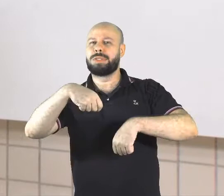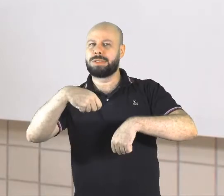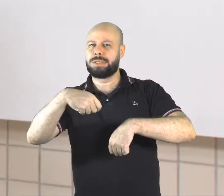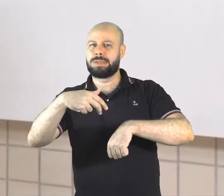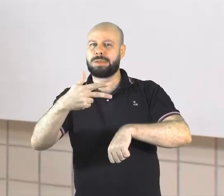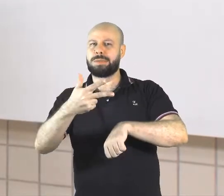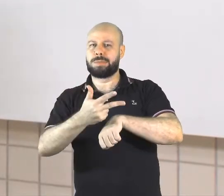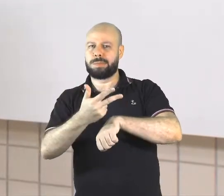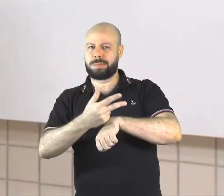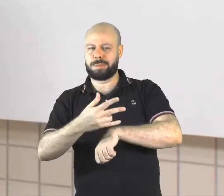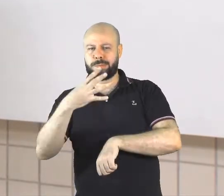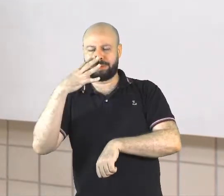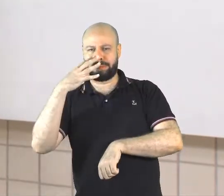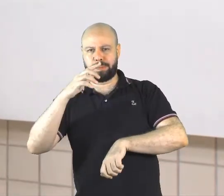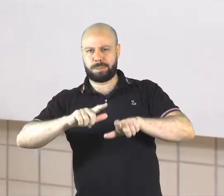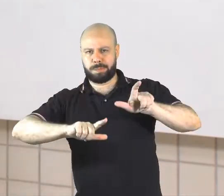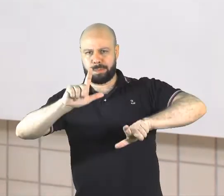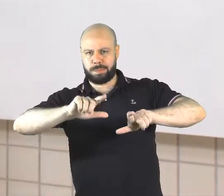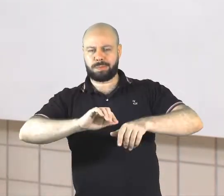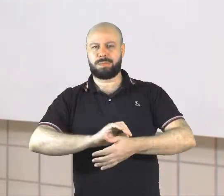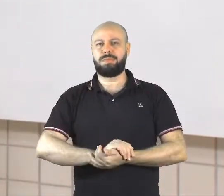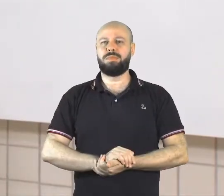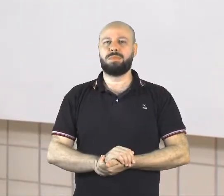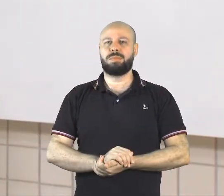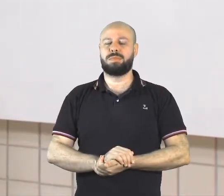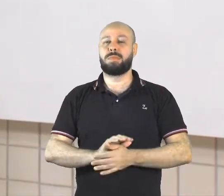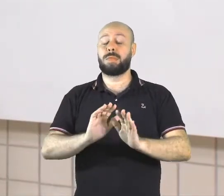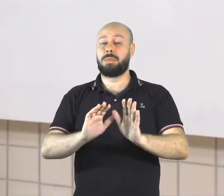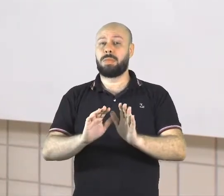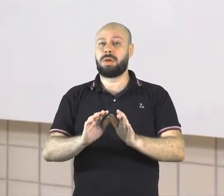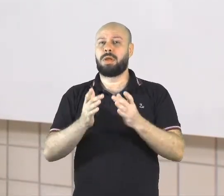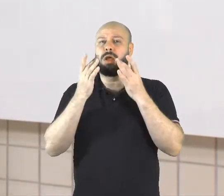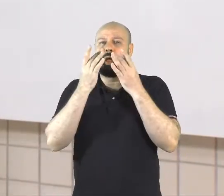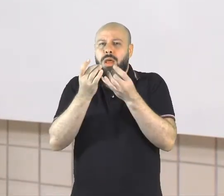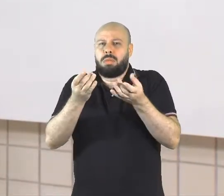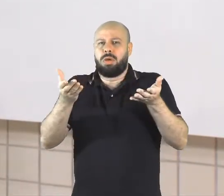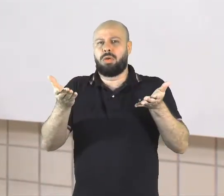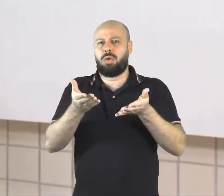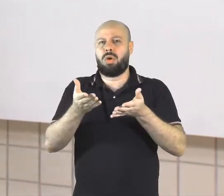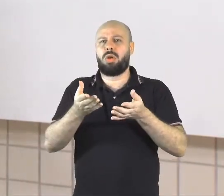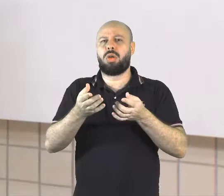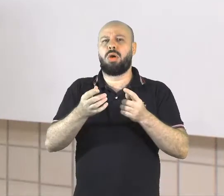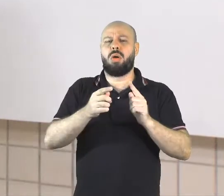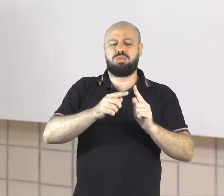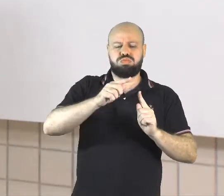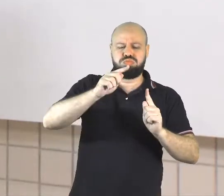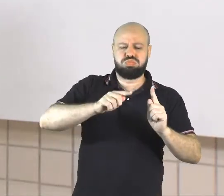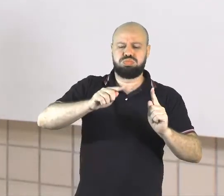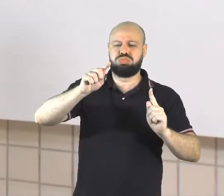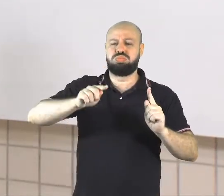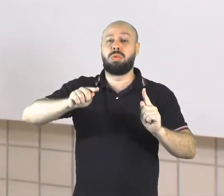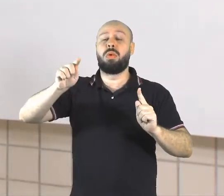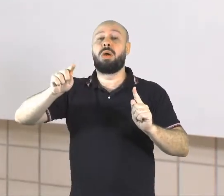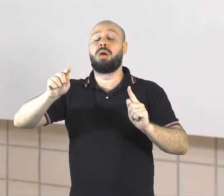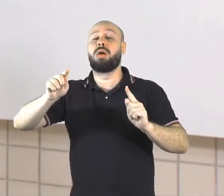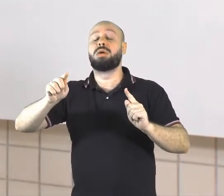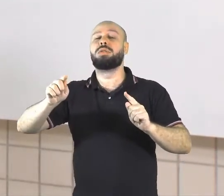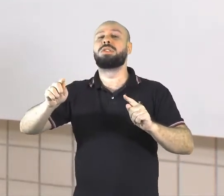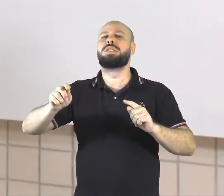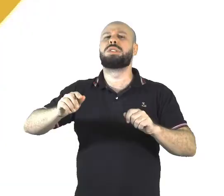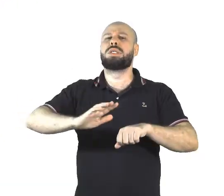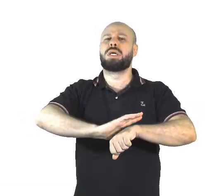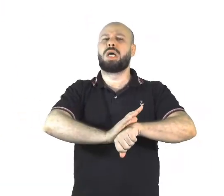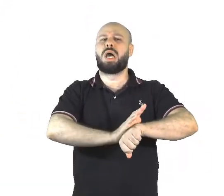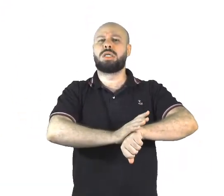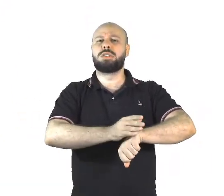esse vídeo, ok? Agora vamos observar um gráfico sobre denúncias de racismo no Brasil.